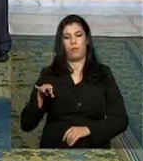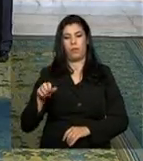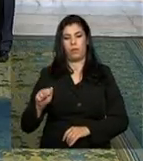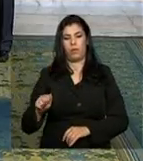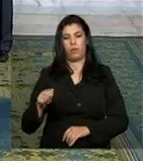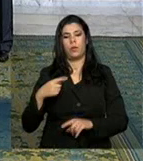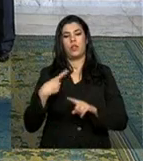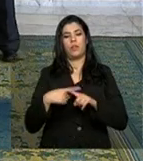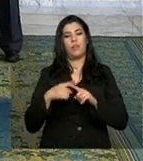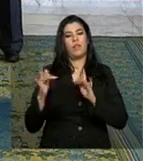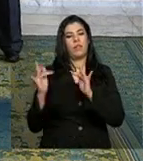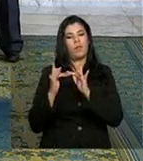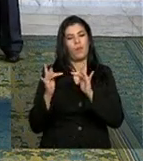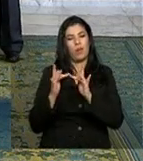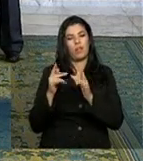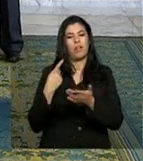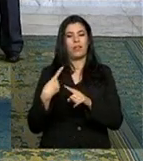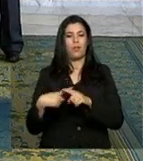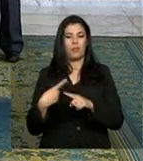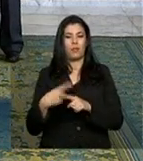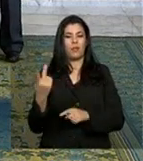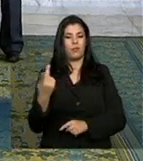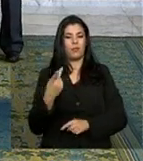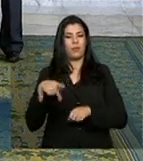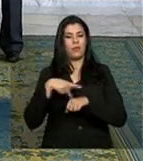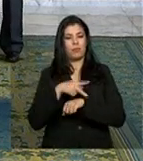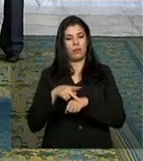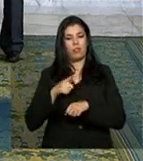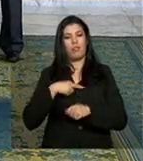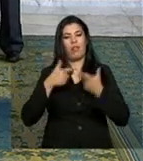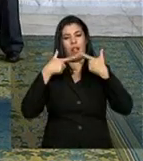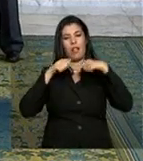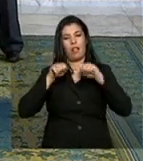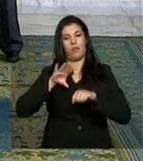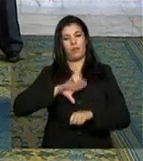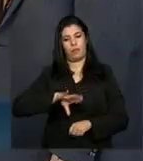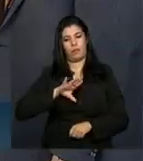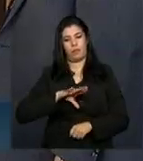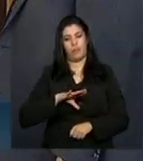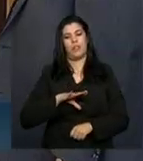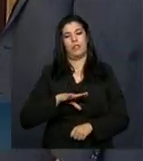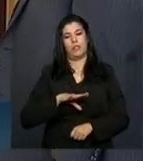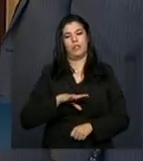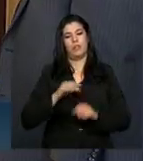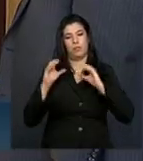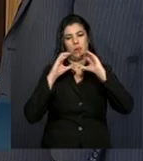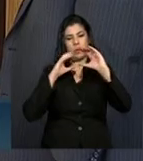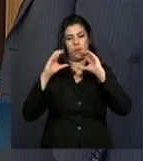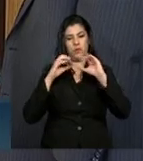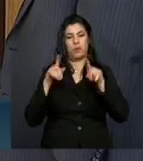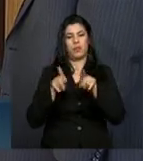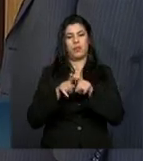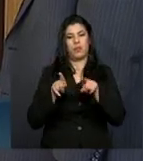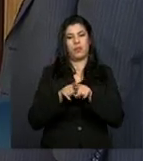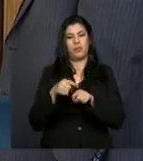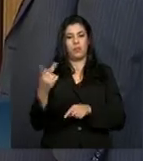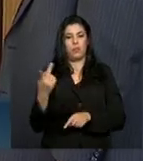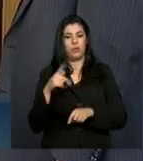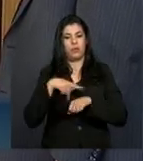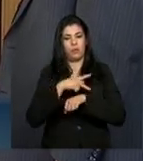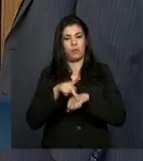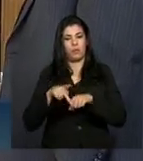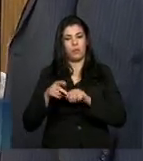ao idioma em comum. Os dois países mantêm a intenção também de estreitar a cooperação nas áreas de defesa